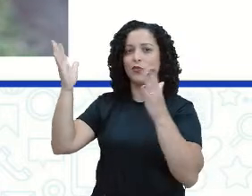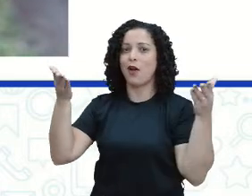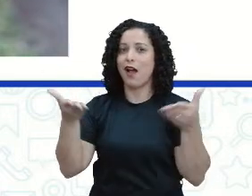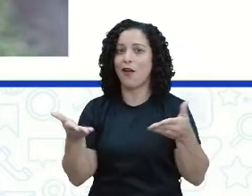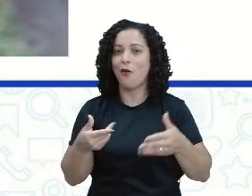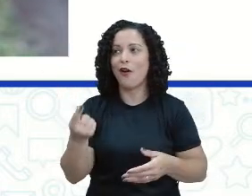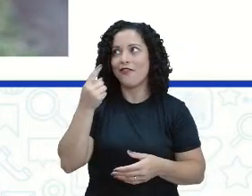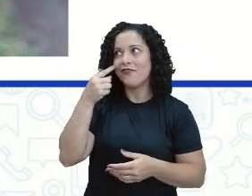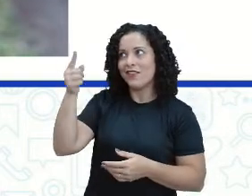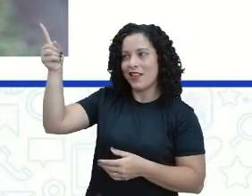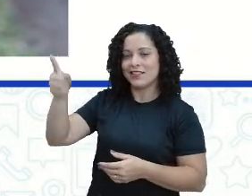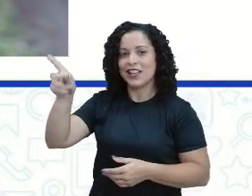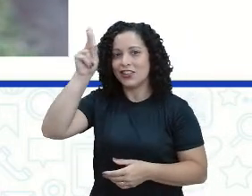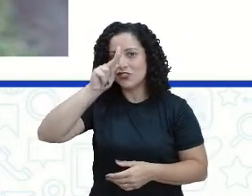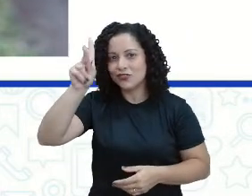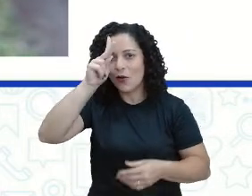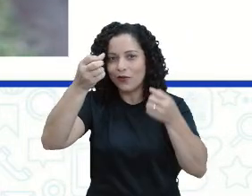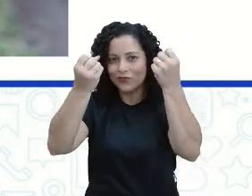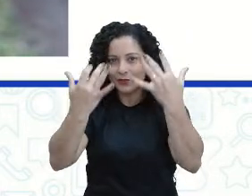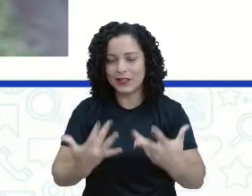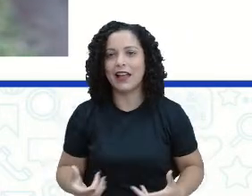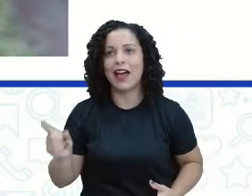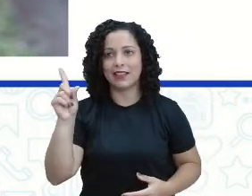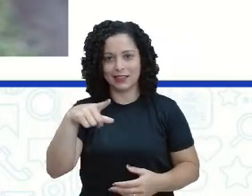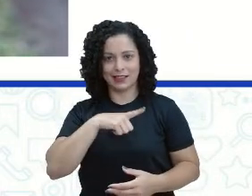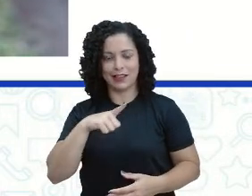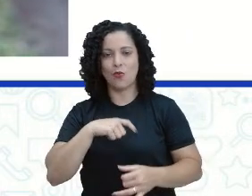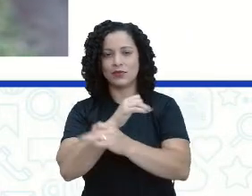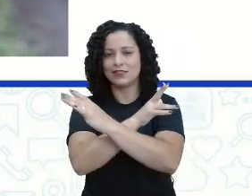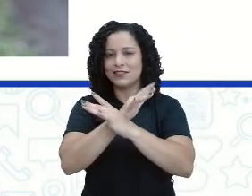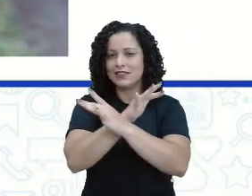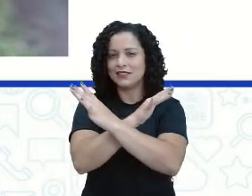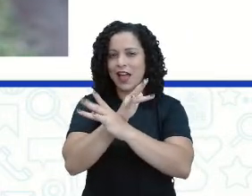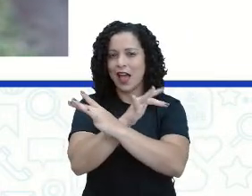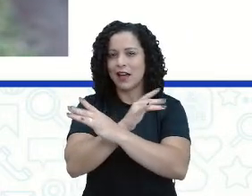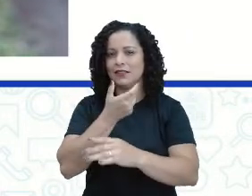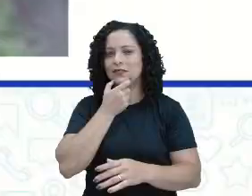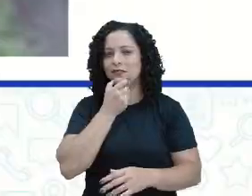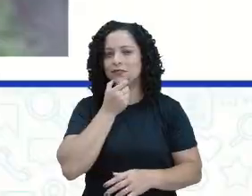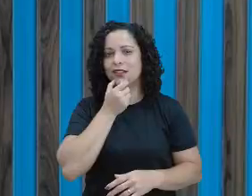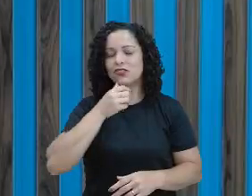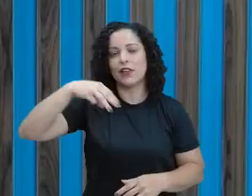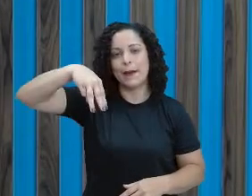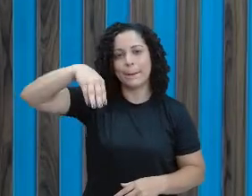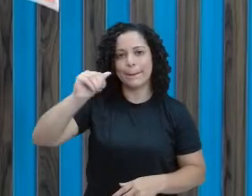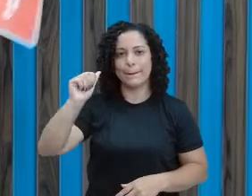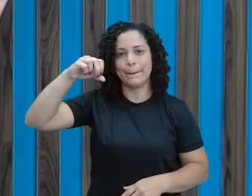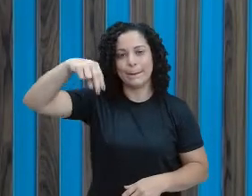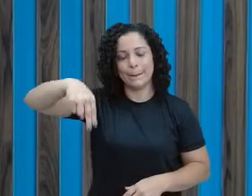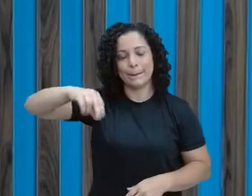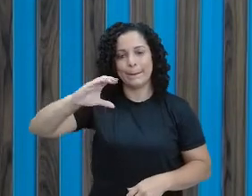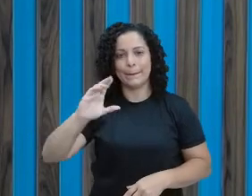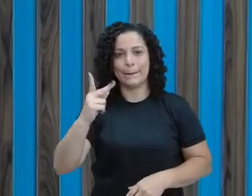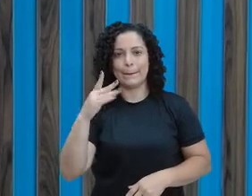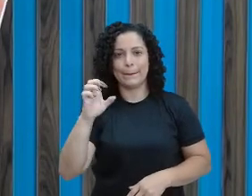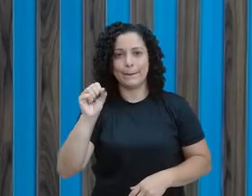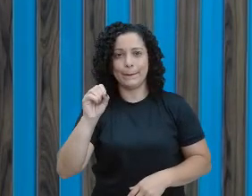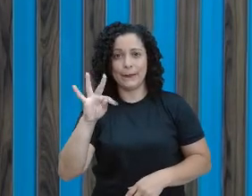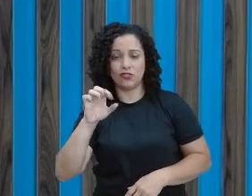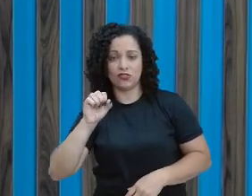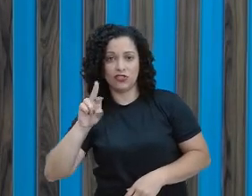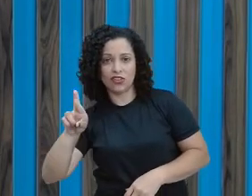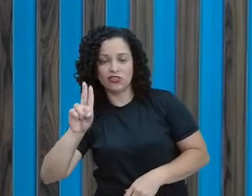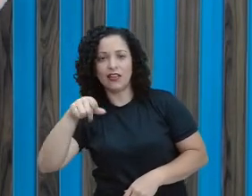história, né? Então, em Manchester, né, uma cidade industrial, né, a questão aí da Revolução